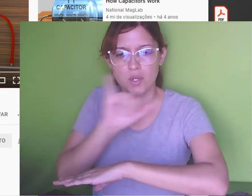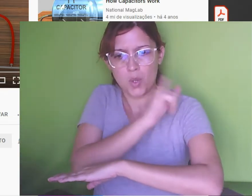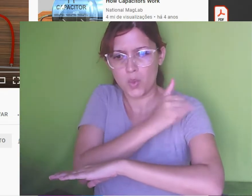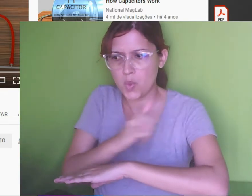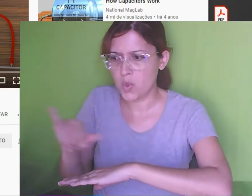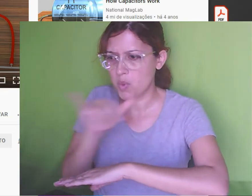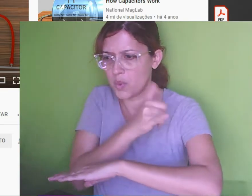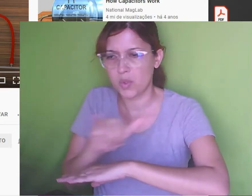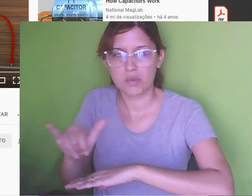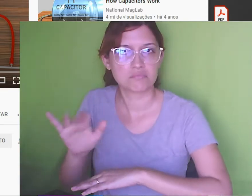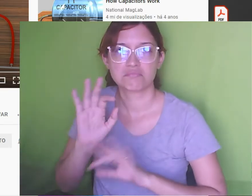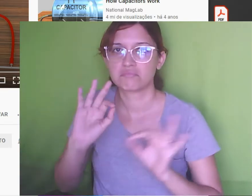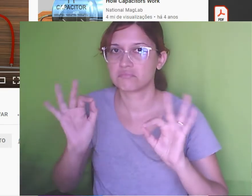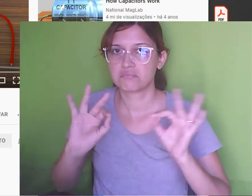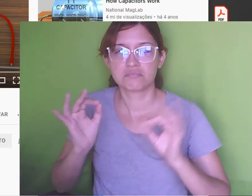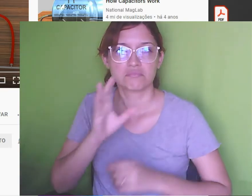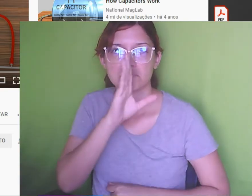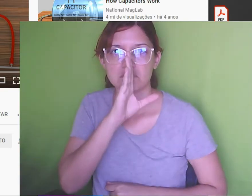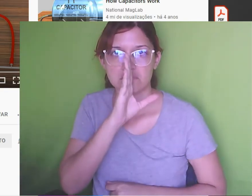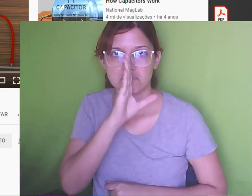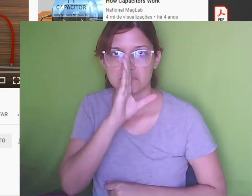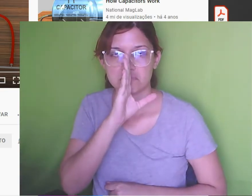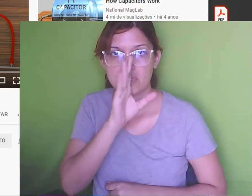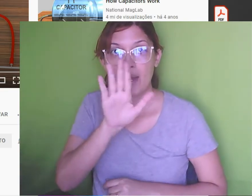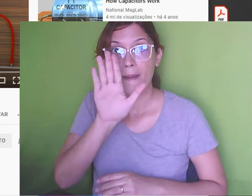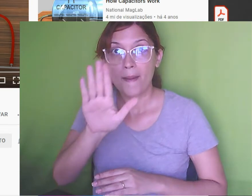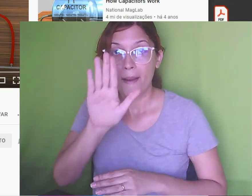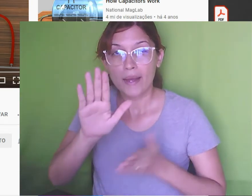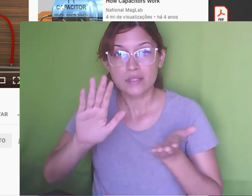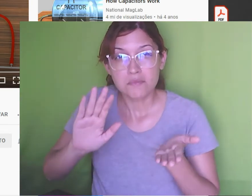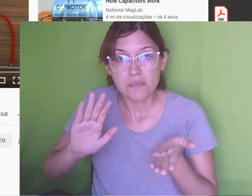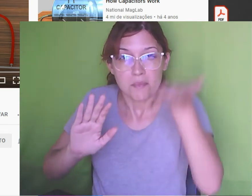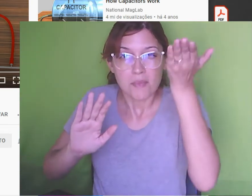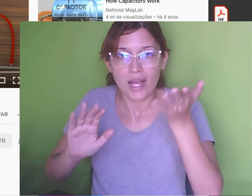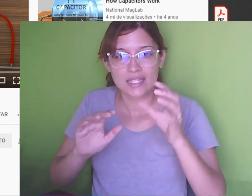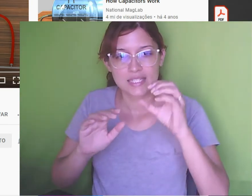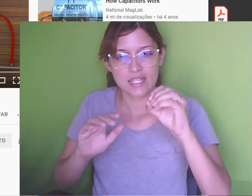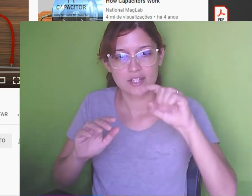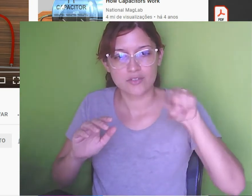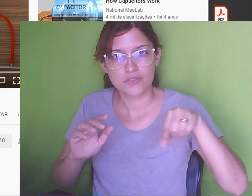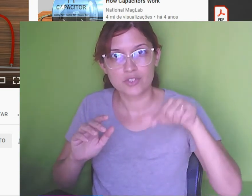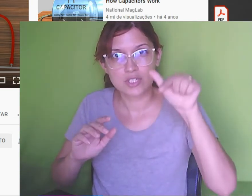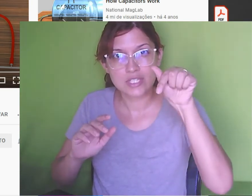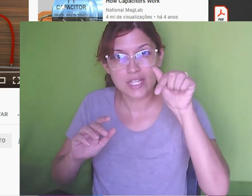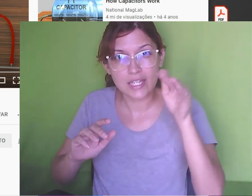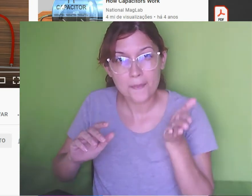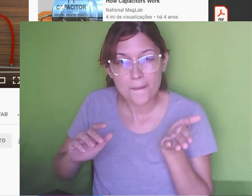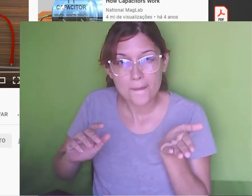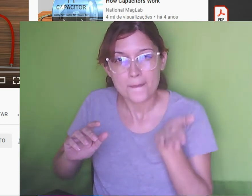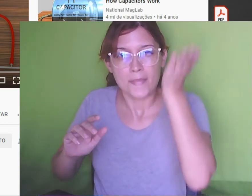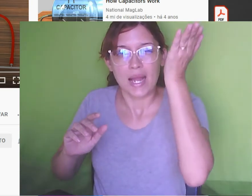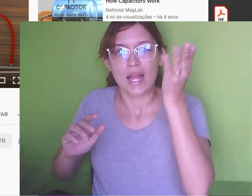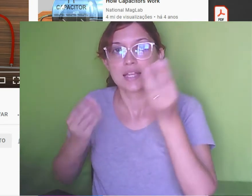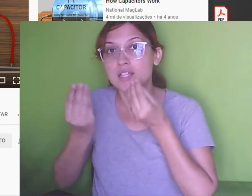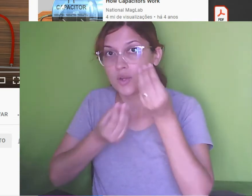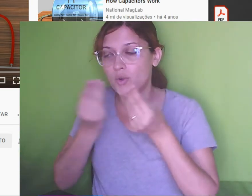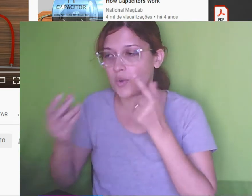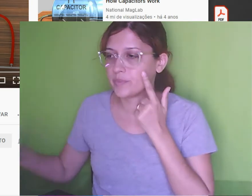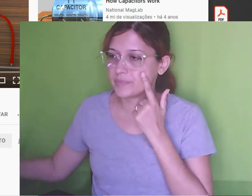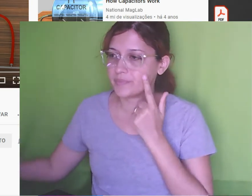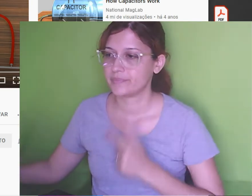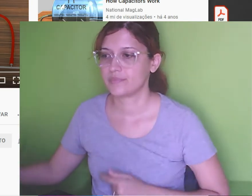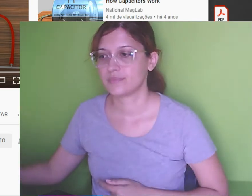até lá praticamente não tem corrente. Mas se você aumentar a partir desse valor, a partir